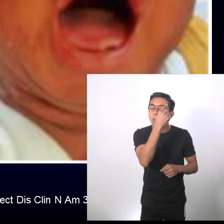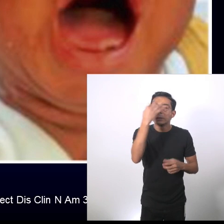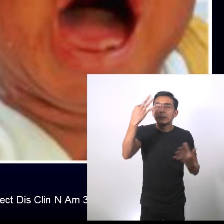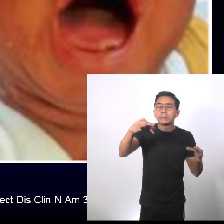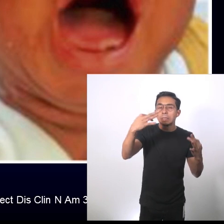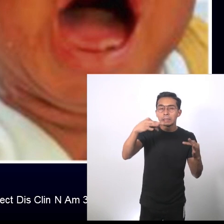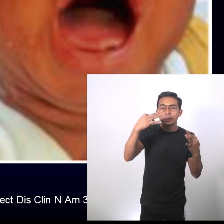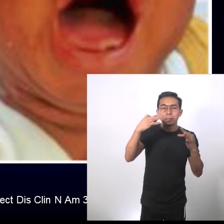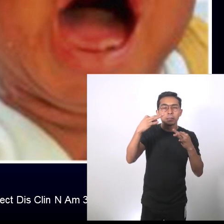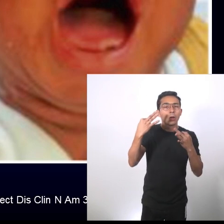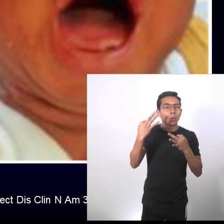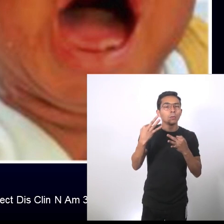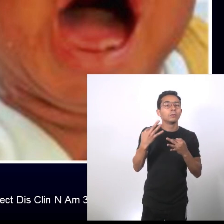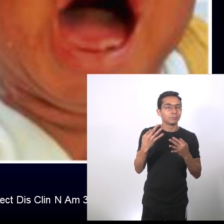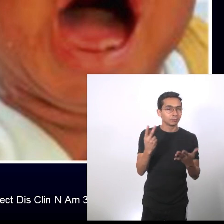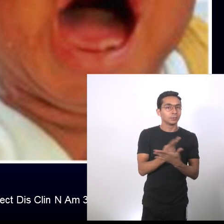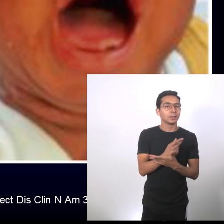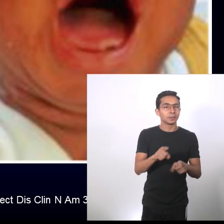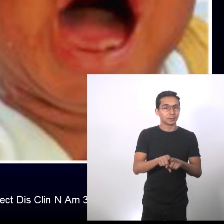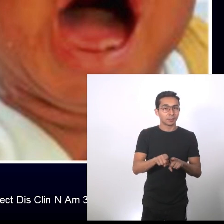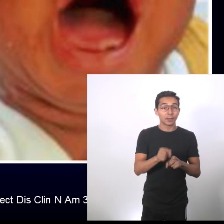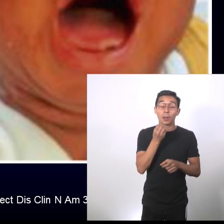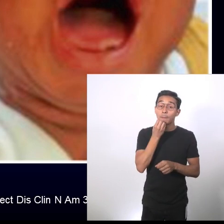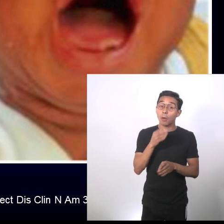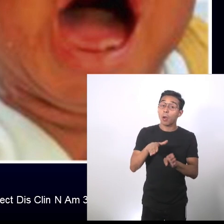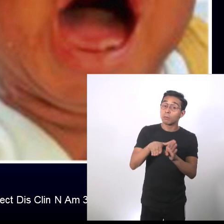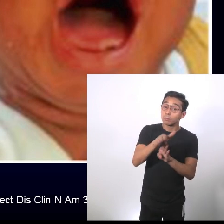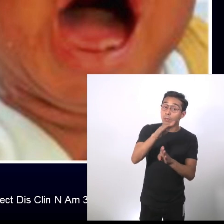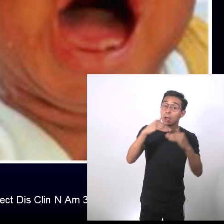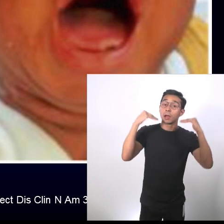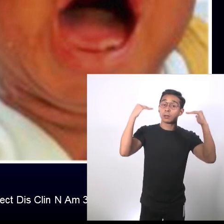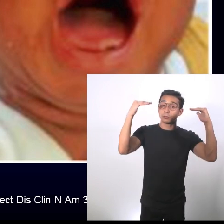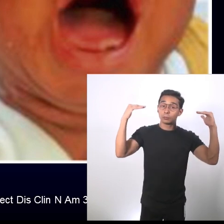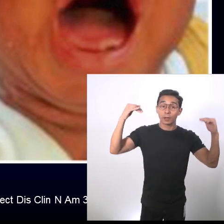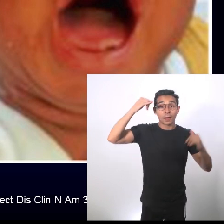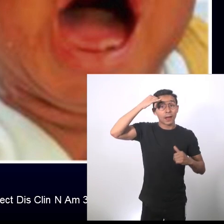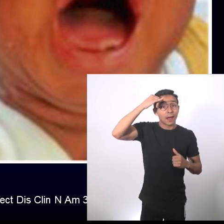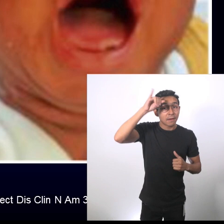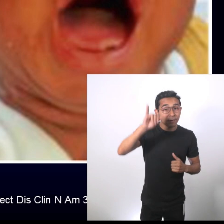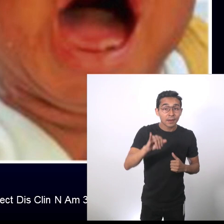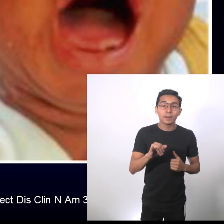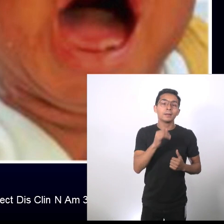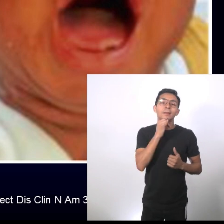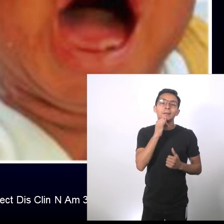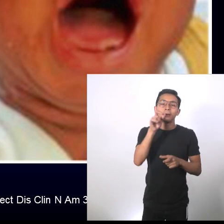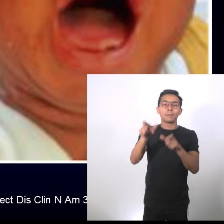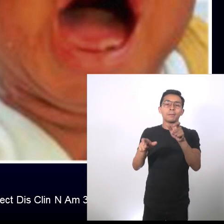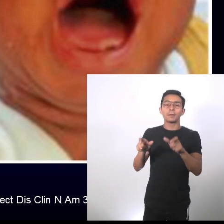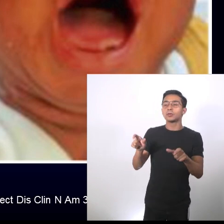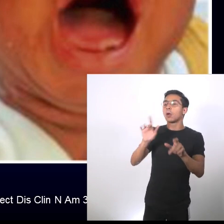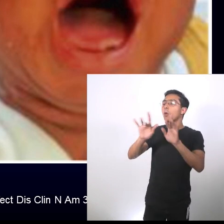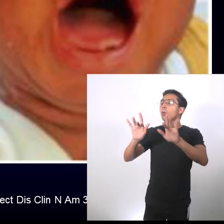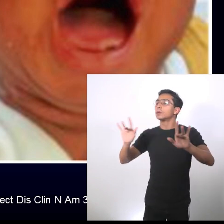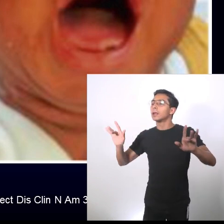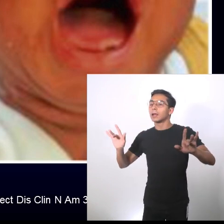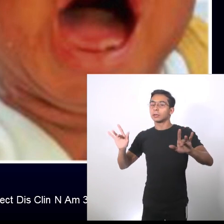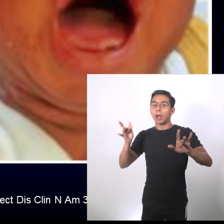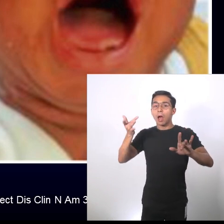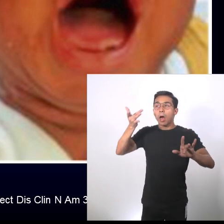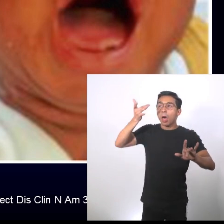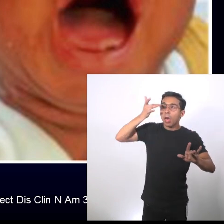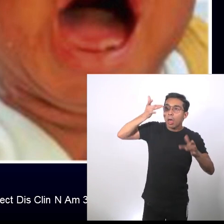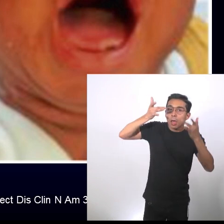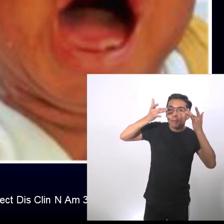seja fácil você orientá-lo a não esfregar, vamos dizer, a mão nos olhos, né, depois de ter contato com as lesões e com as feridas. Esse é um